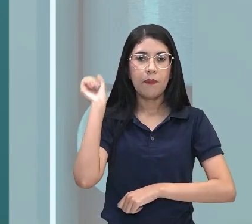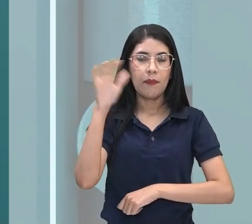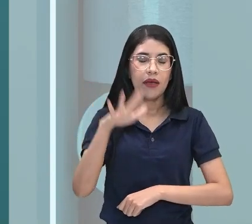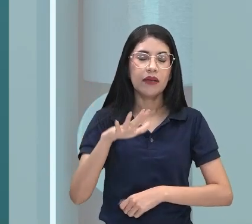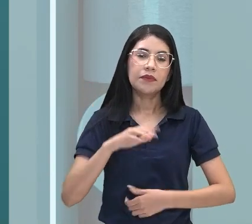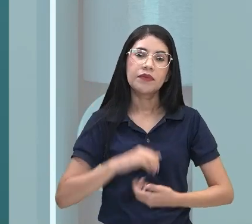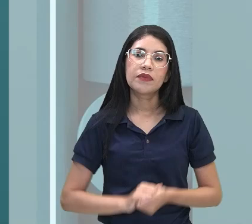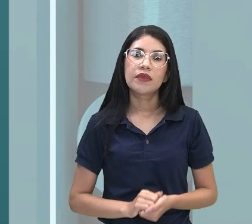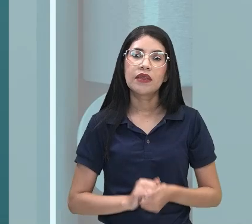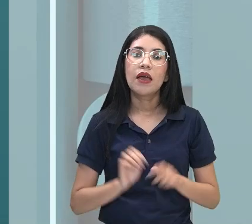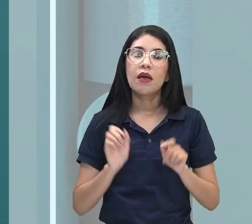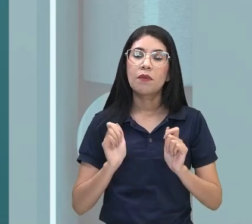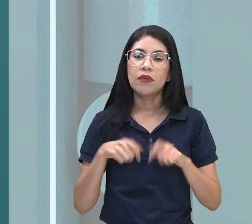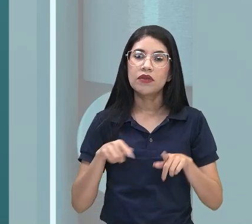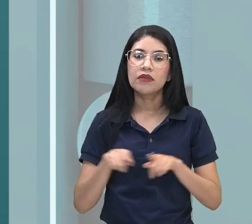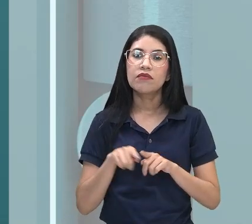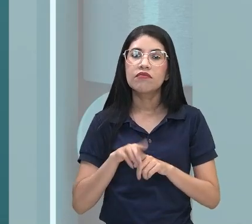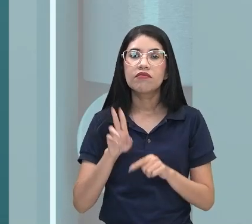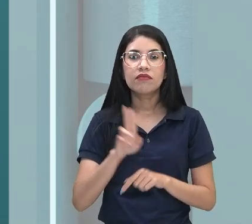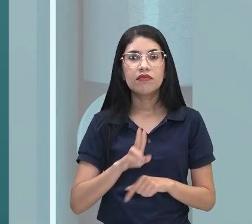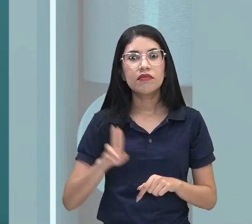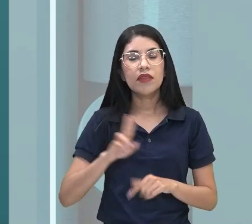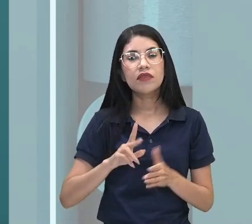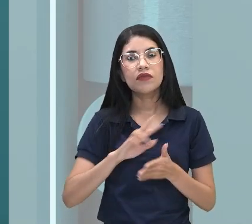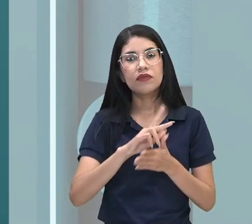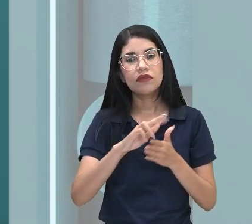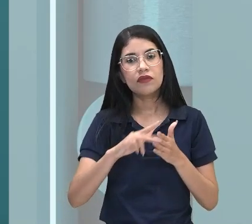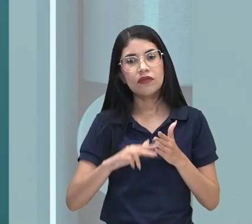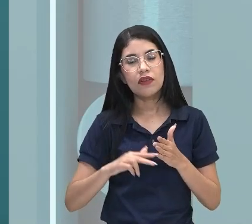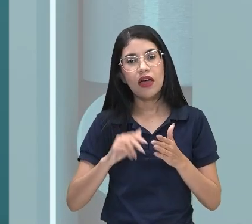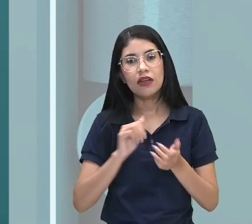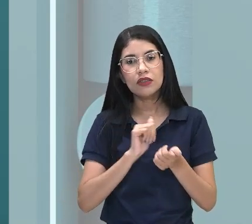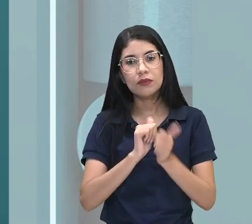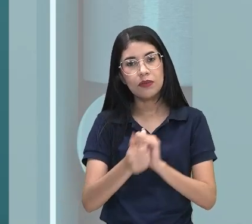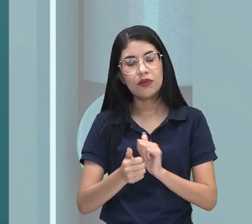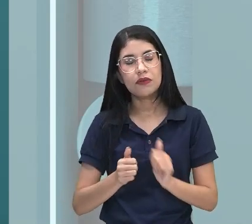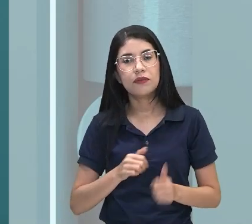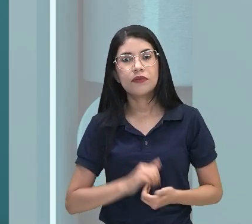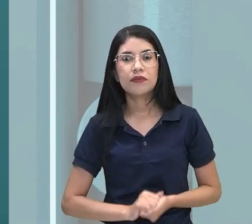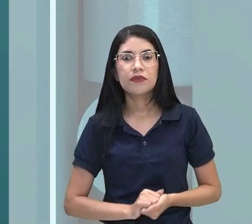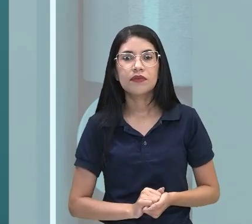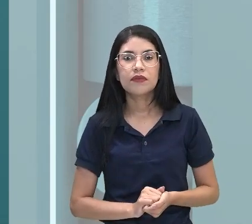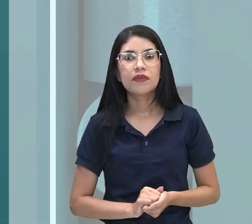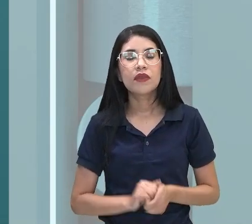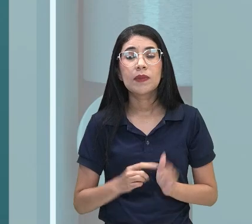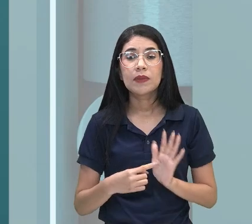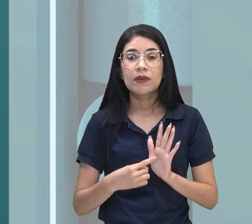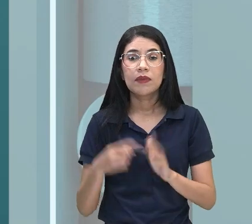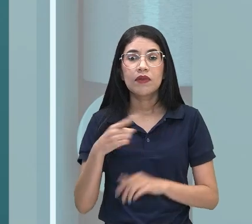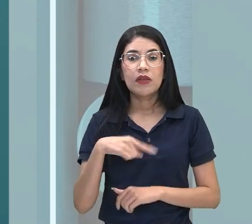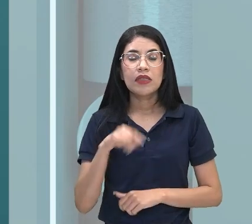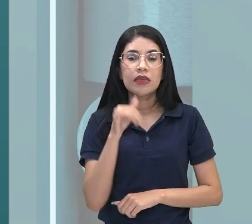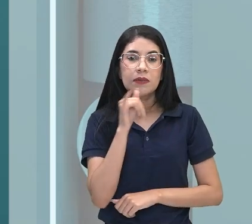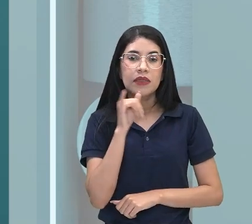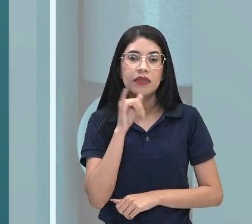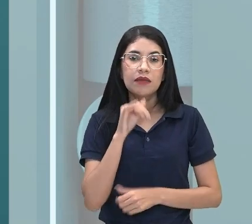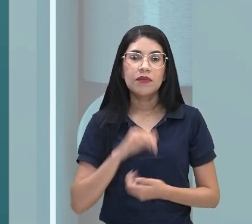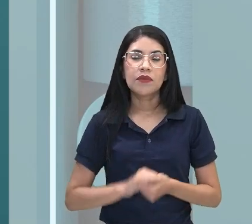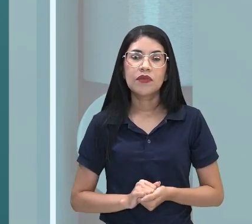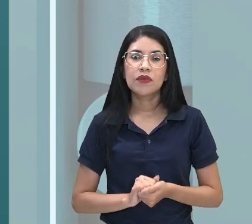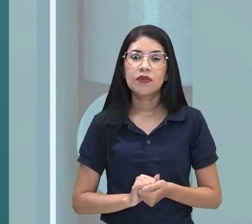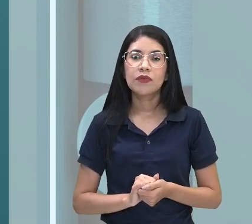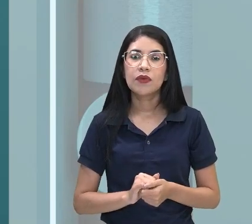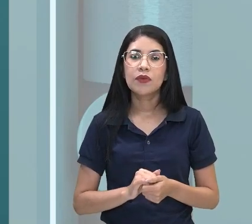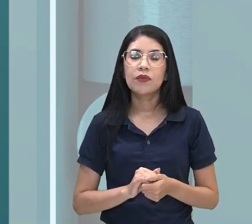Aspectos que podem ser usados em diversas modalidades. E aí eu cito para vocês, como por exemplo, este último